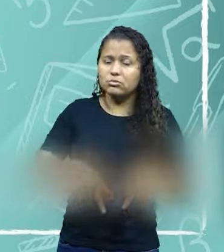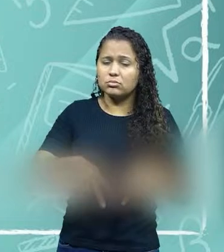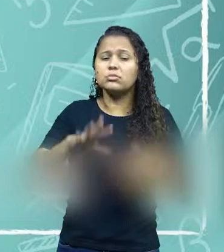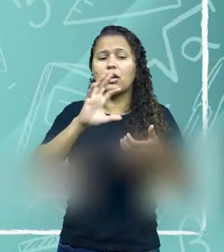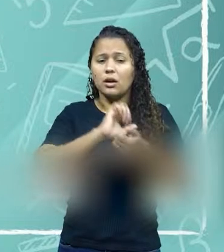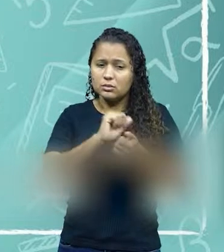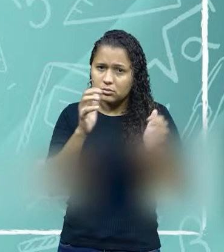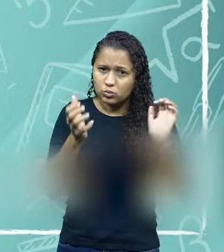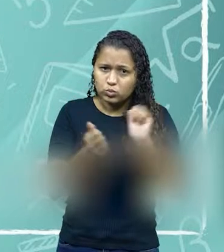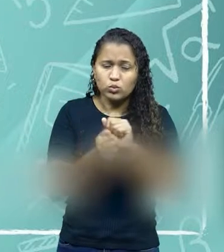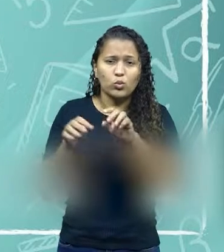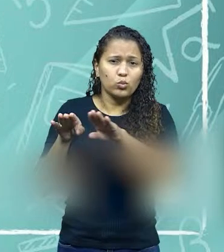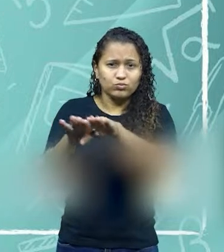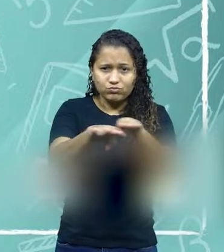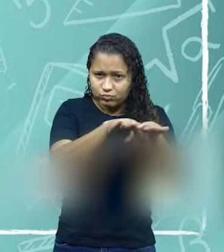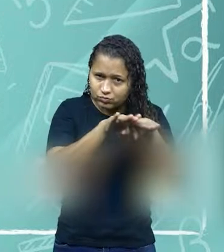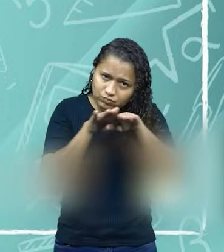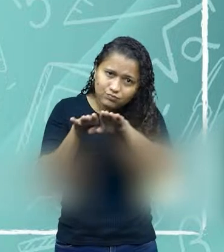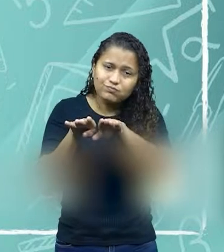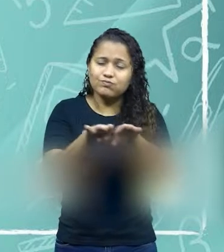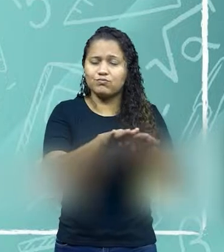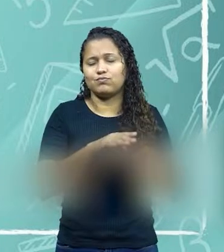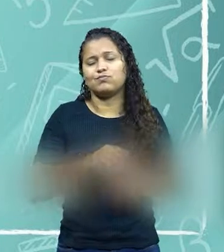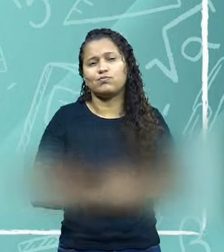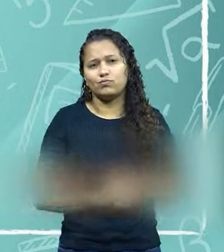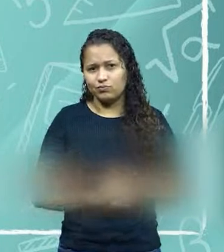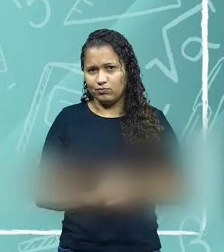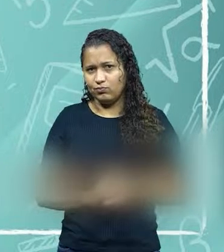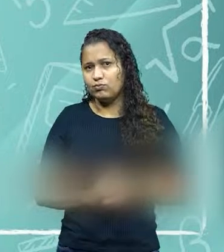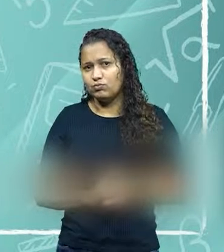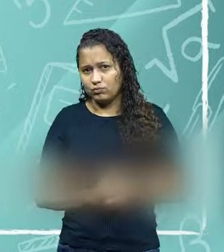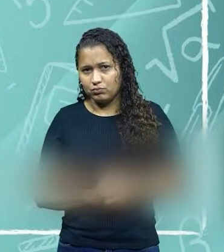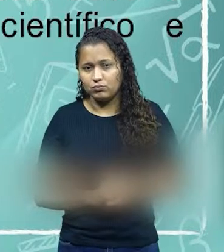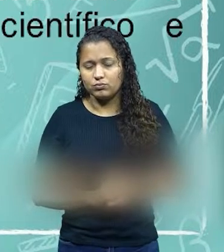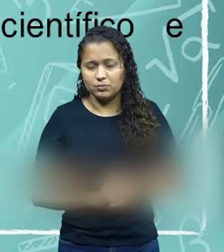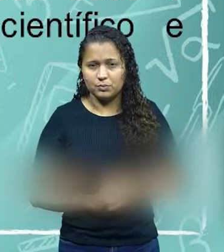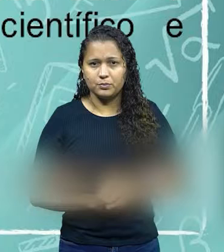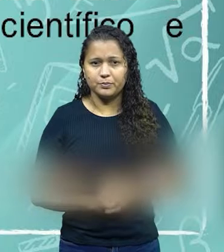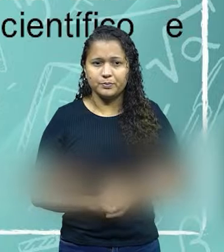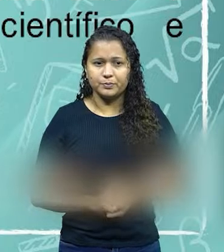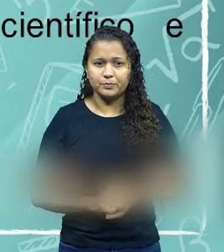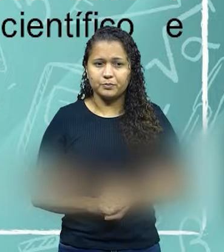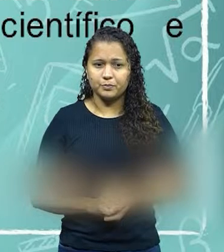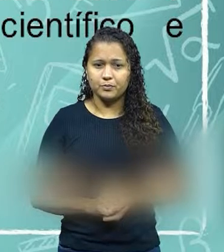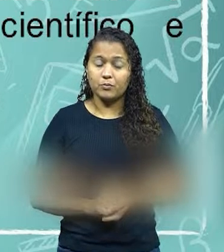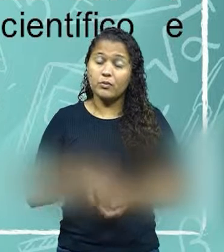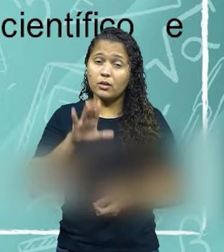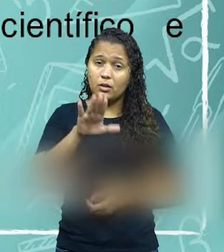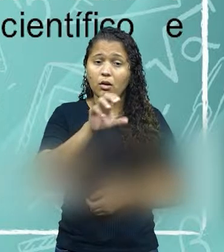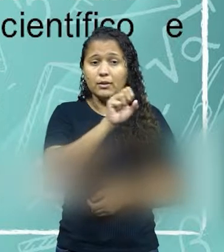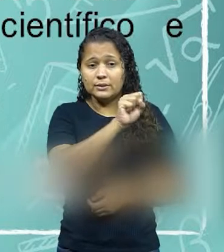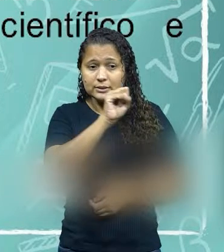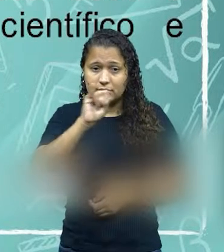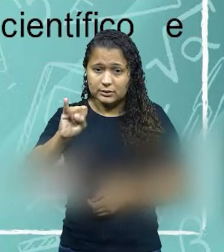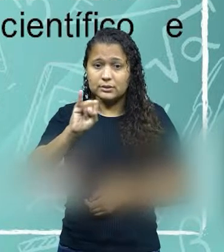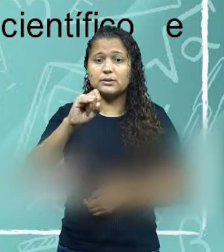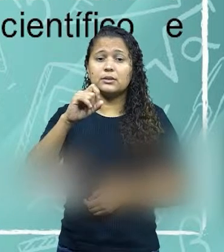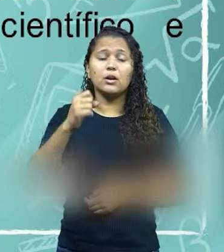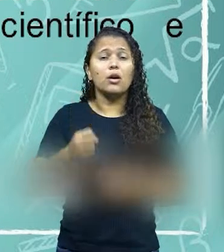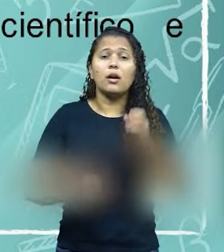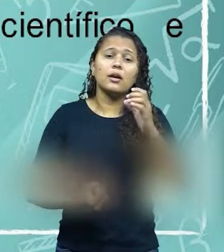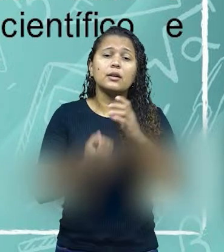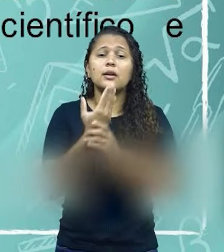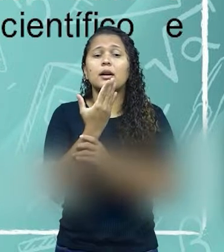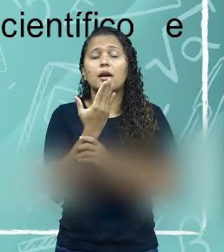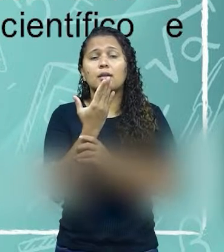busca adequar e ele busca unificar as medições. Esse sistema internacional, ele foi criado como um